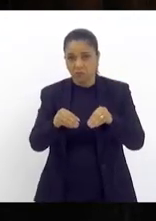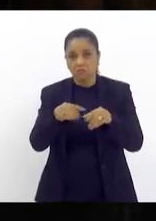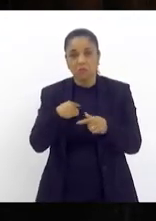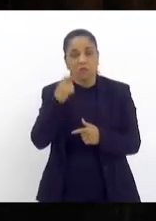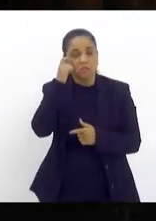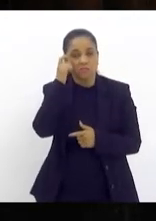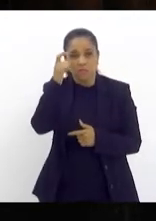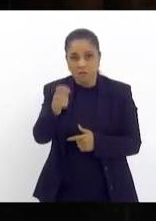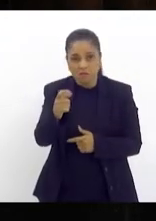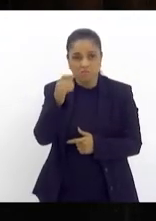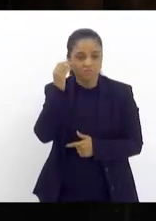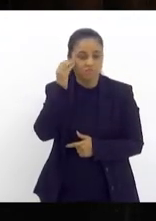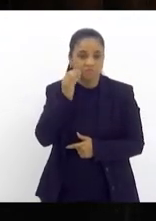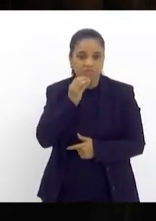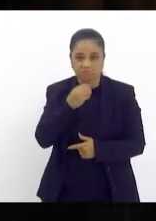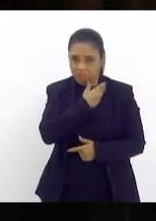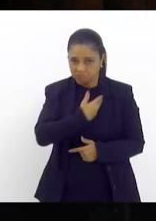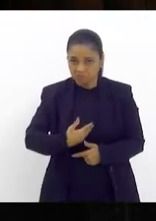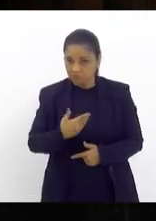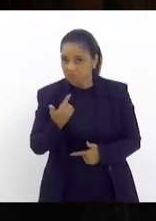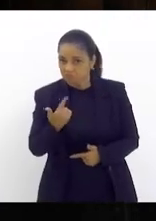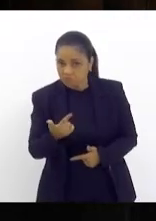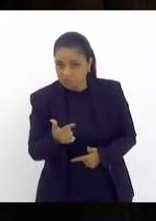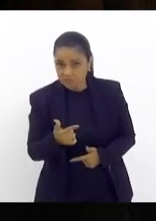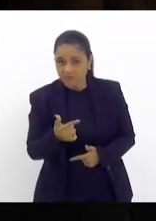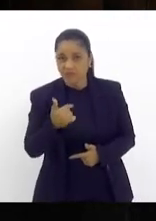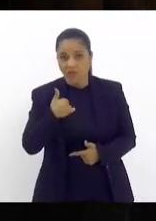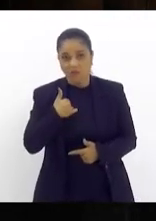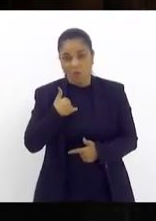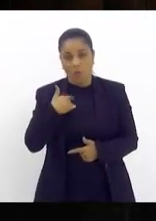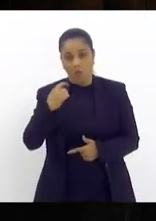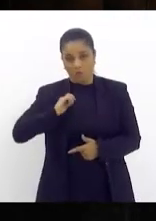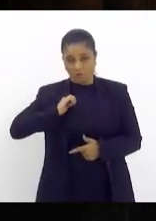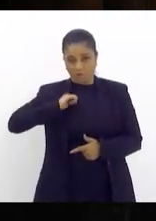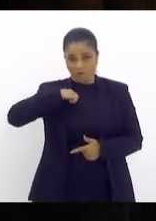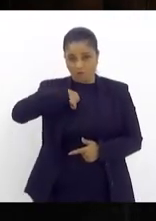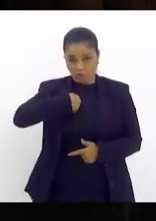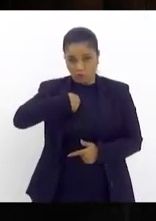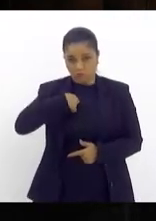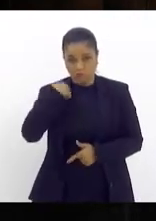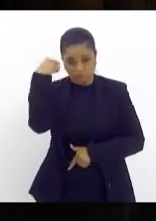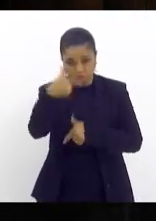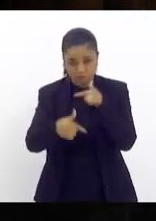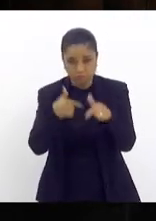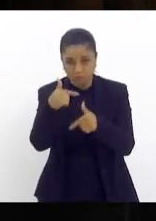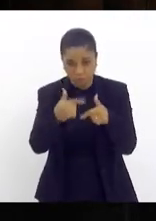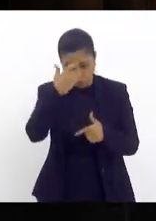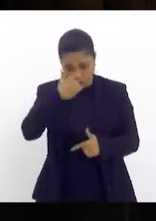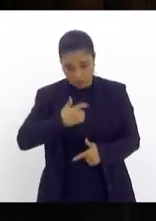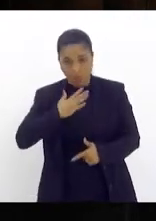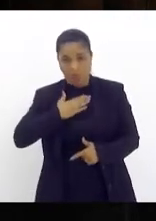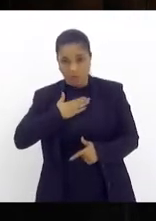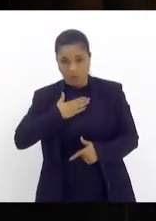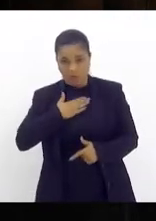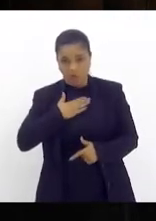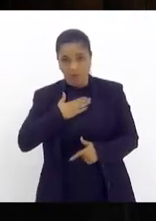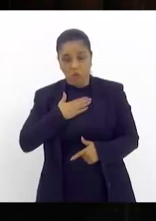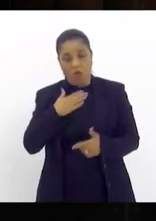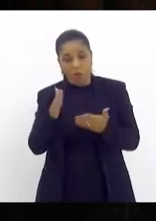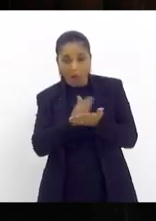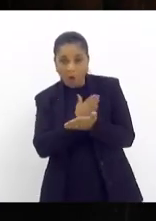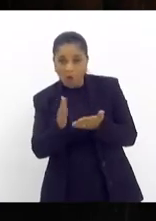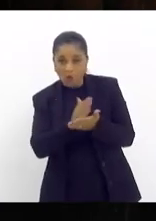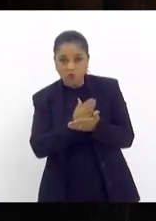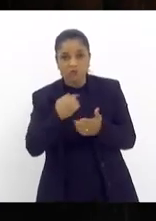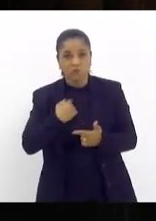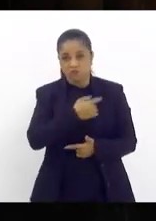governador Cláudio Castro. Sendo assim, cumprindo o meu papel de fiscalizador do Poder Executivo, porque, infelizmente, alguns aqui esquecem que estão aqui